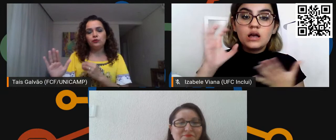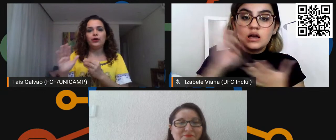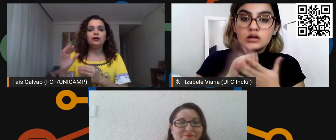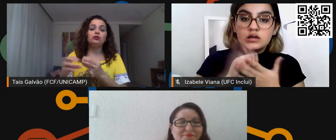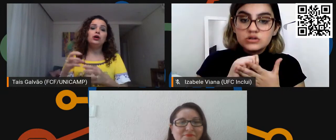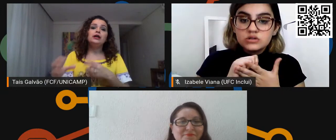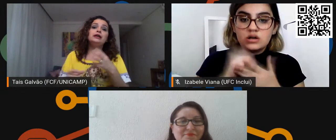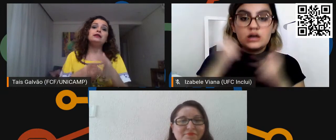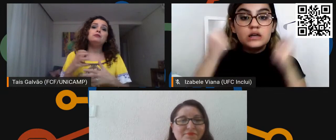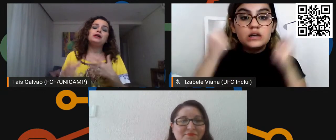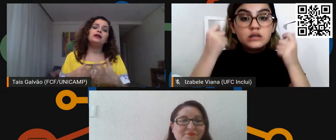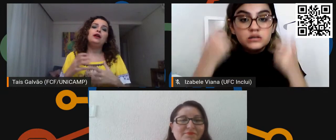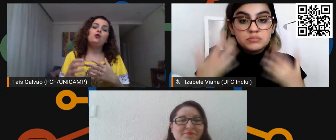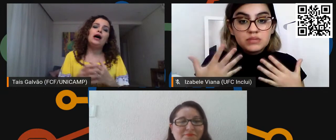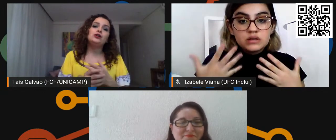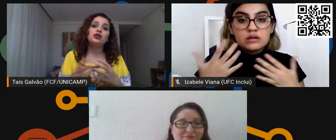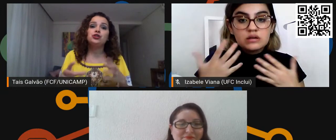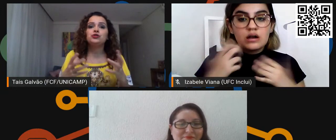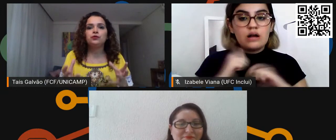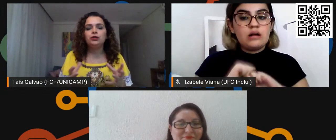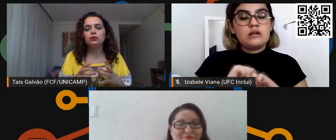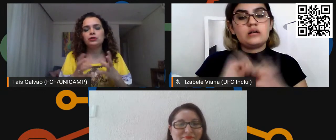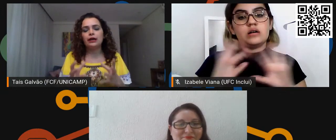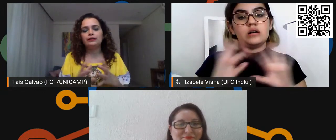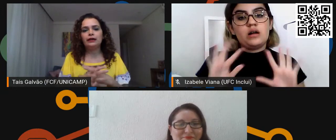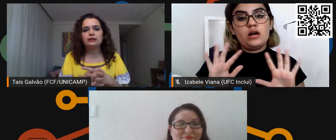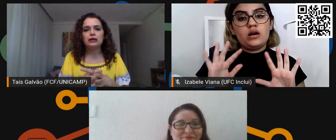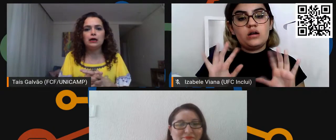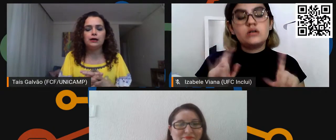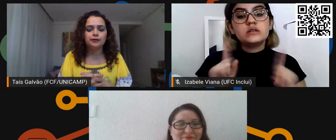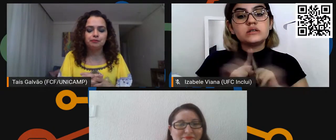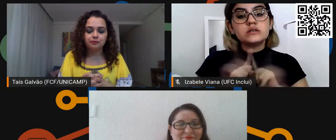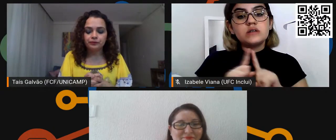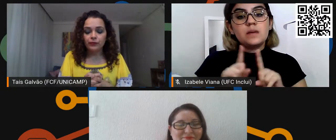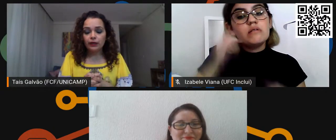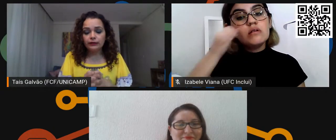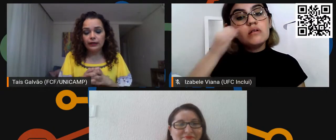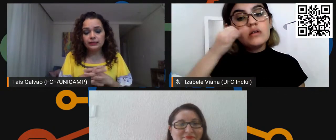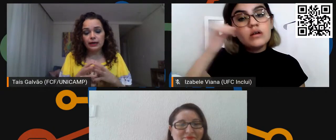que está sendo feito e também que não haja desvios, né,